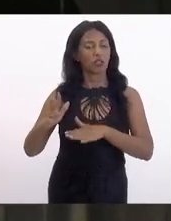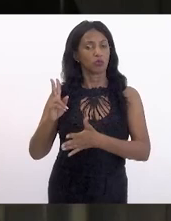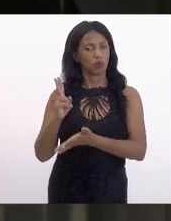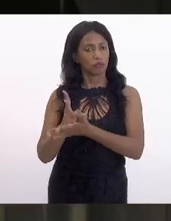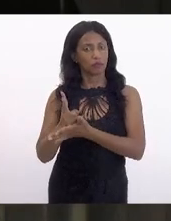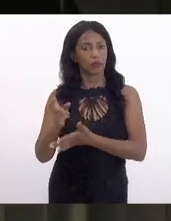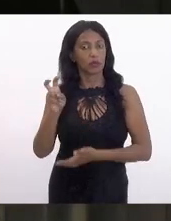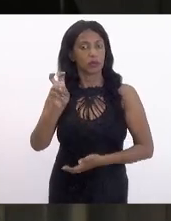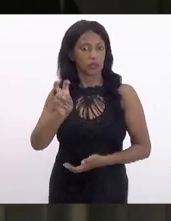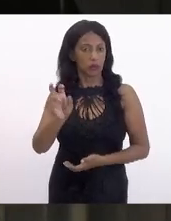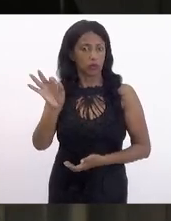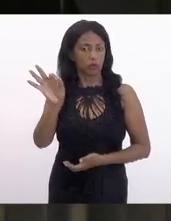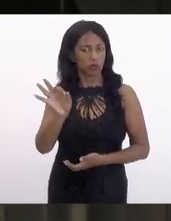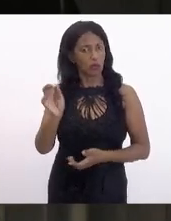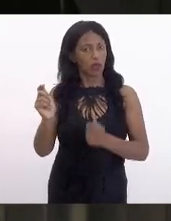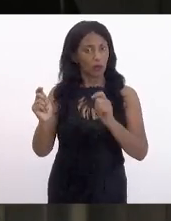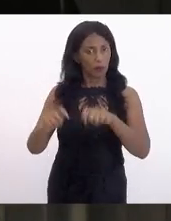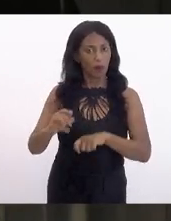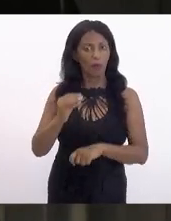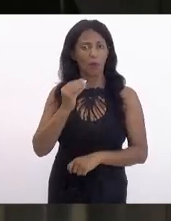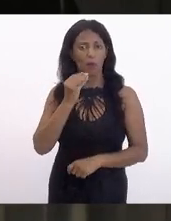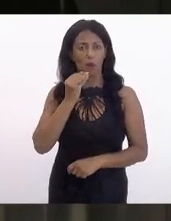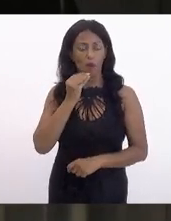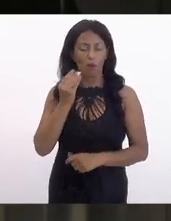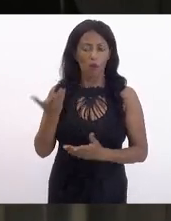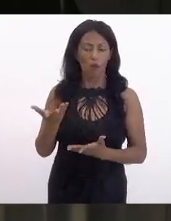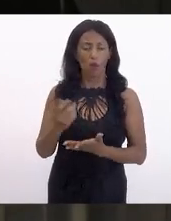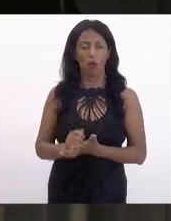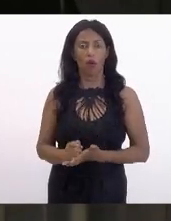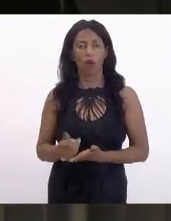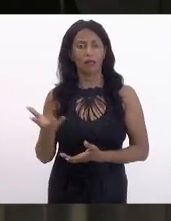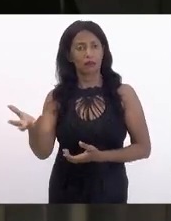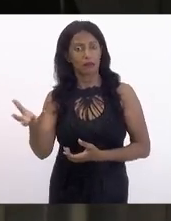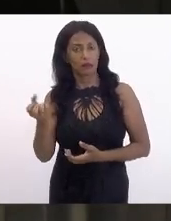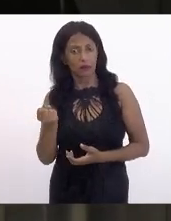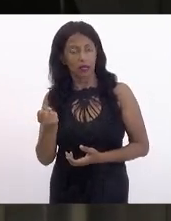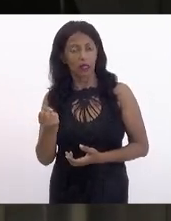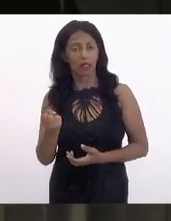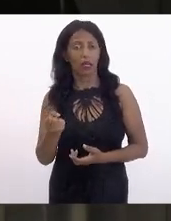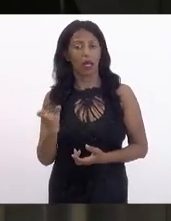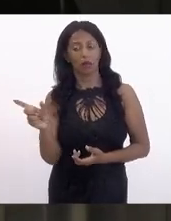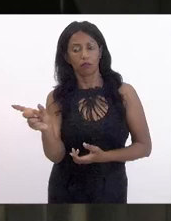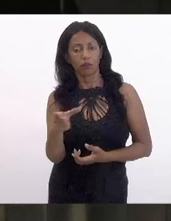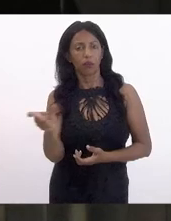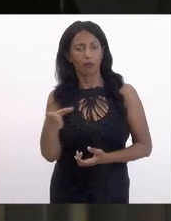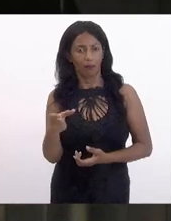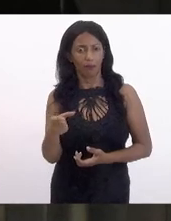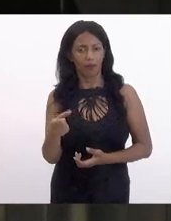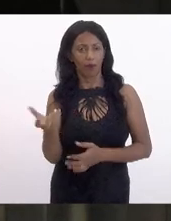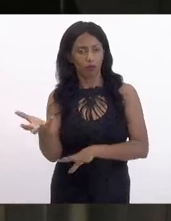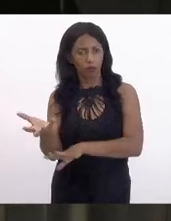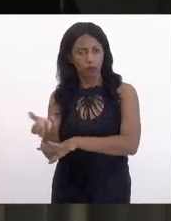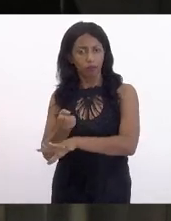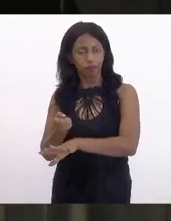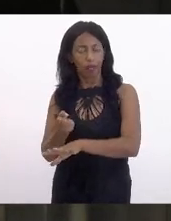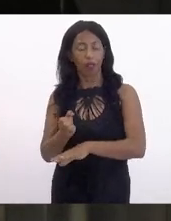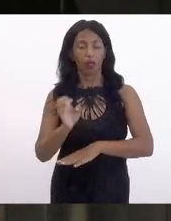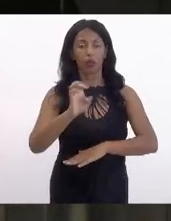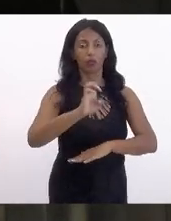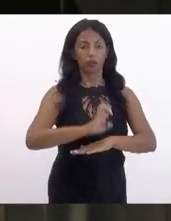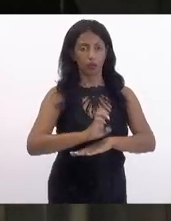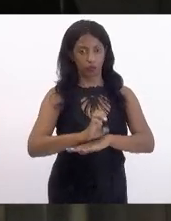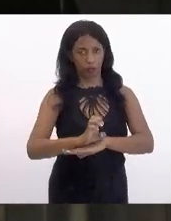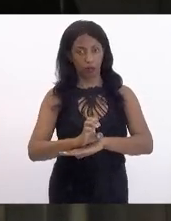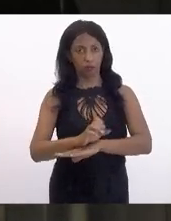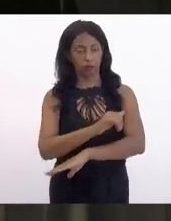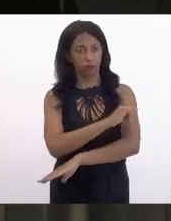porcento poderiam ser utilizado finalidade de saque por meio de cartão de crédito o estado